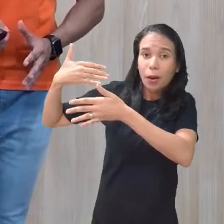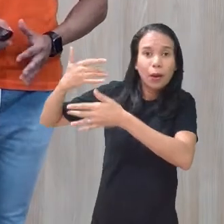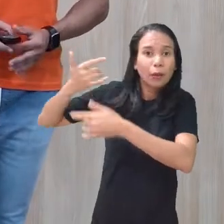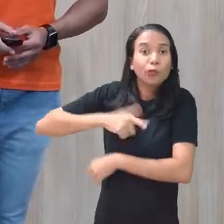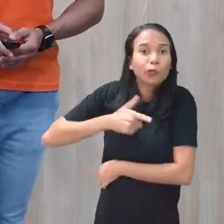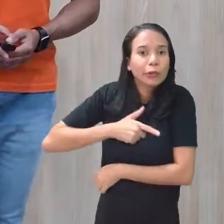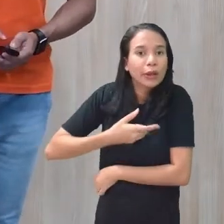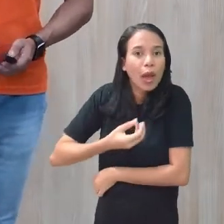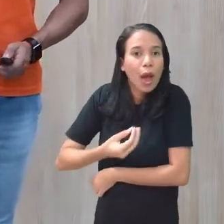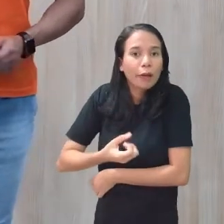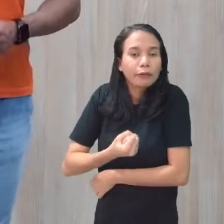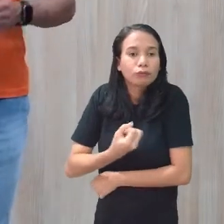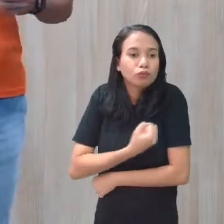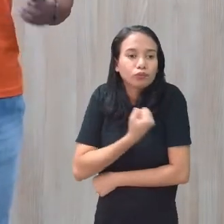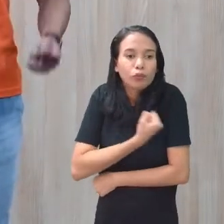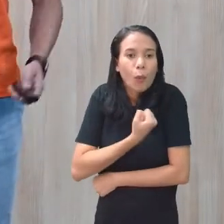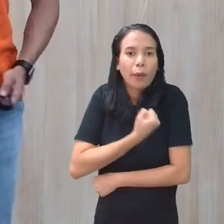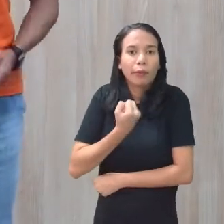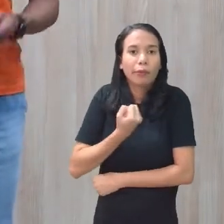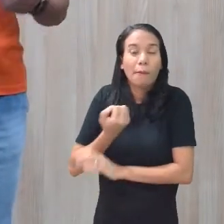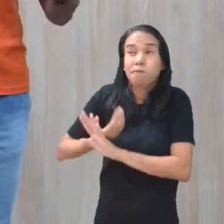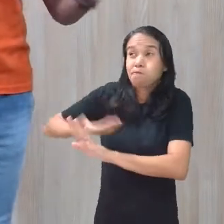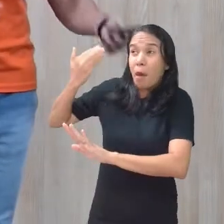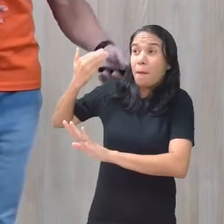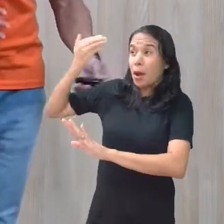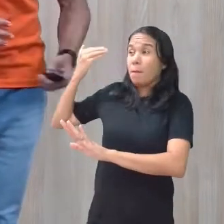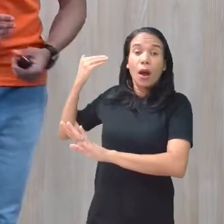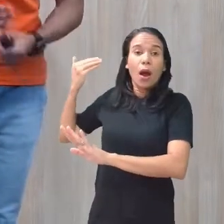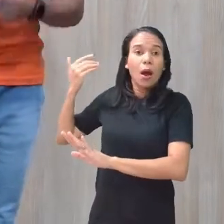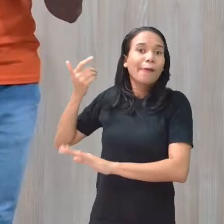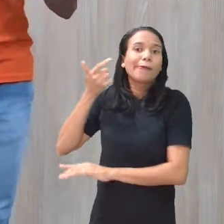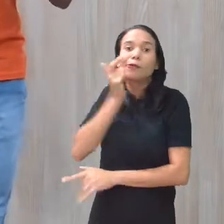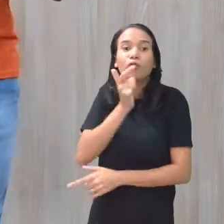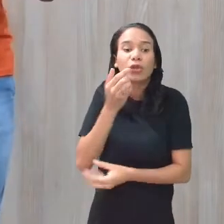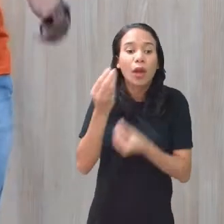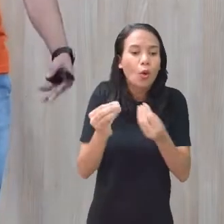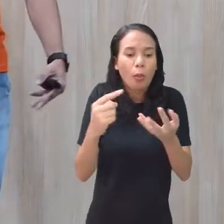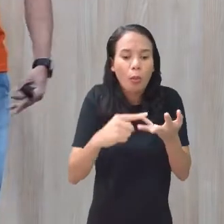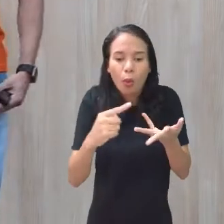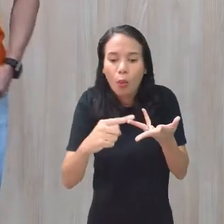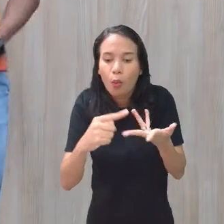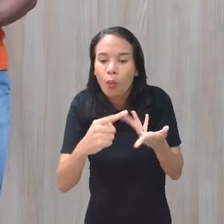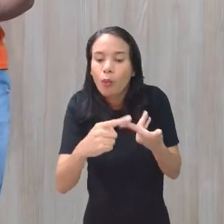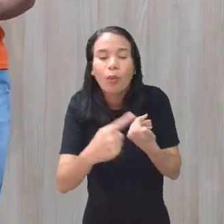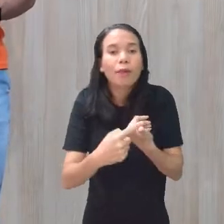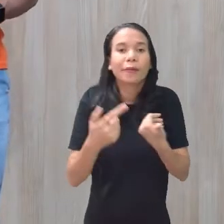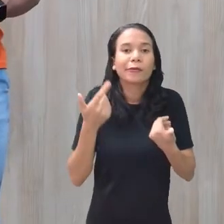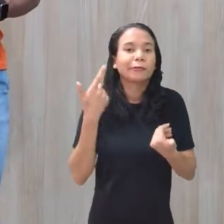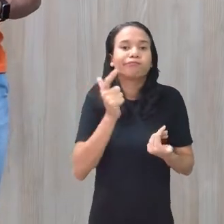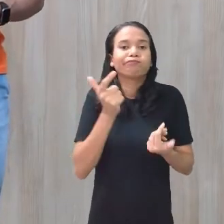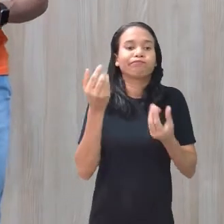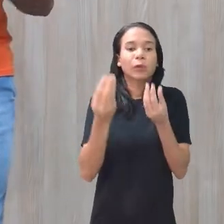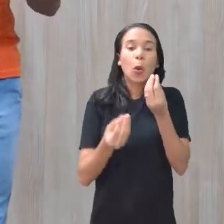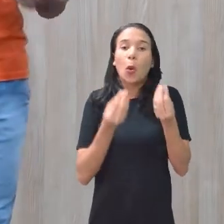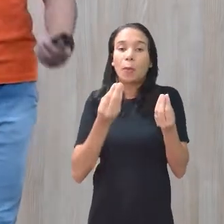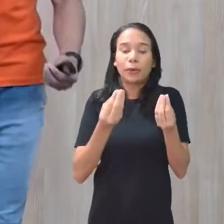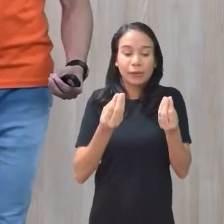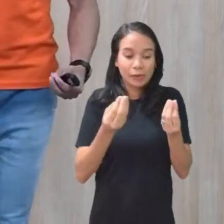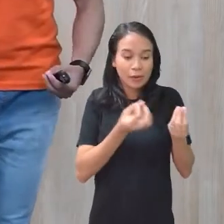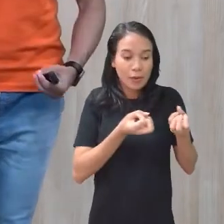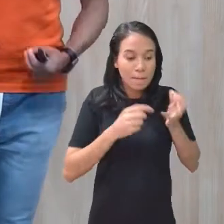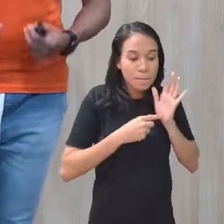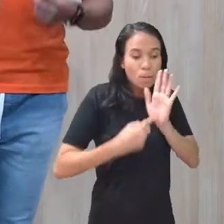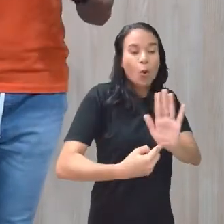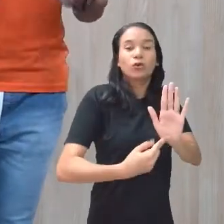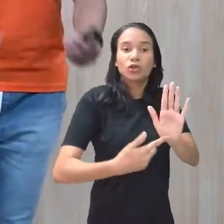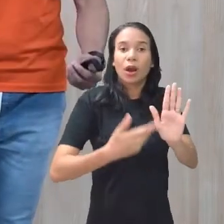números. Então, o pessoal aí de antigamente não conseguiam contar, não conseguiam expressar